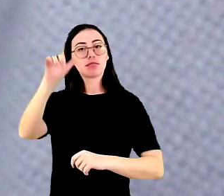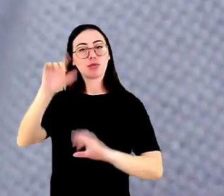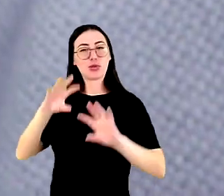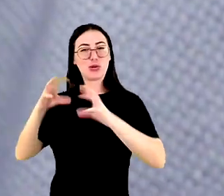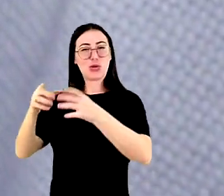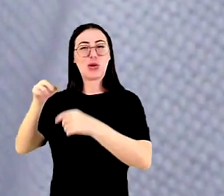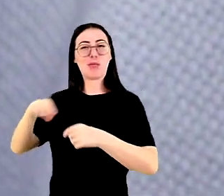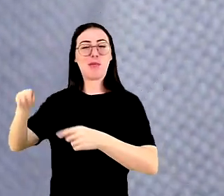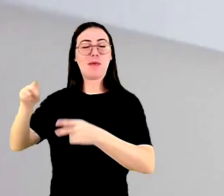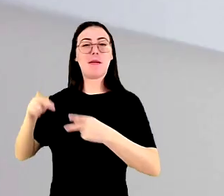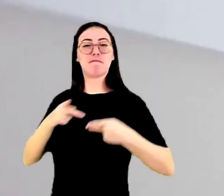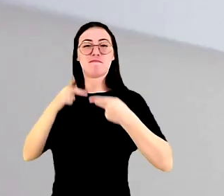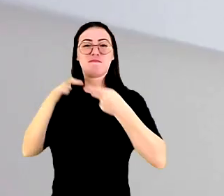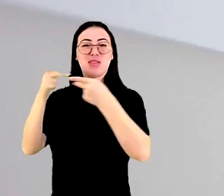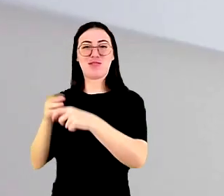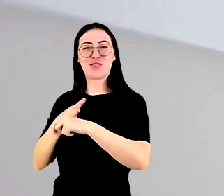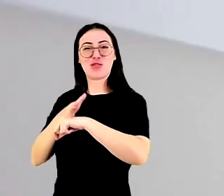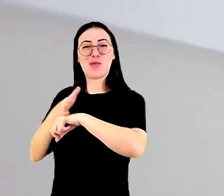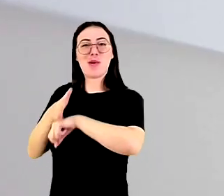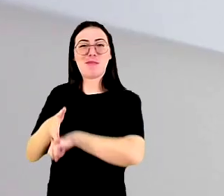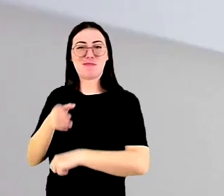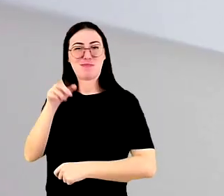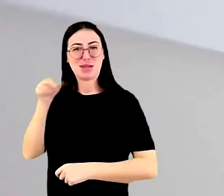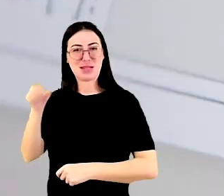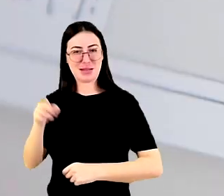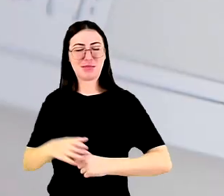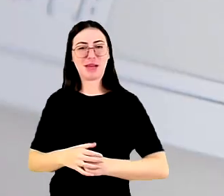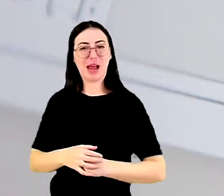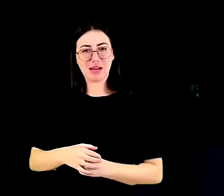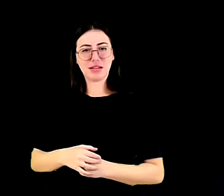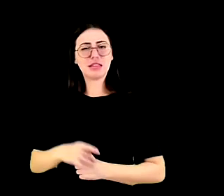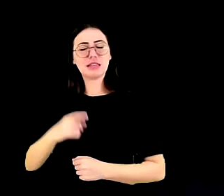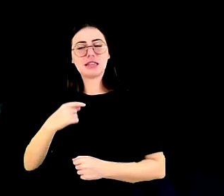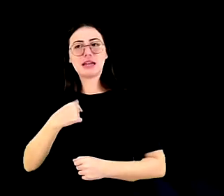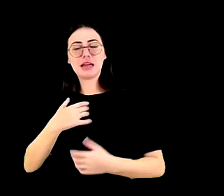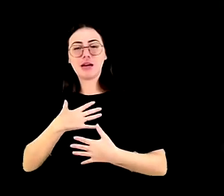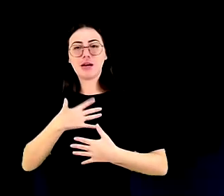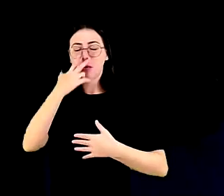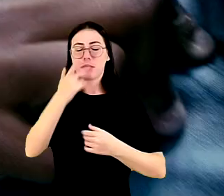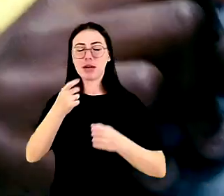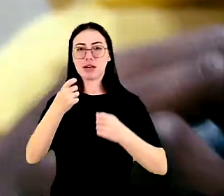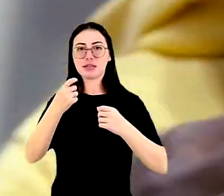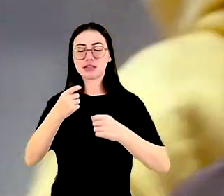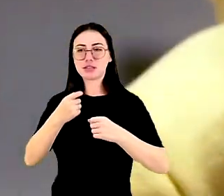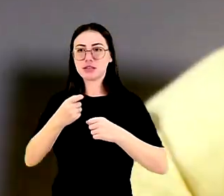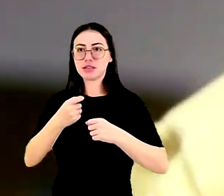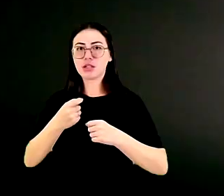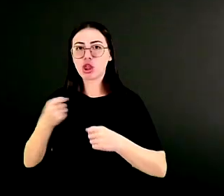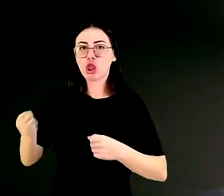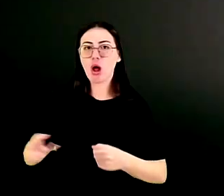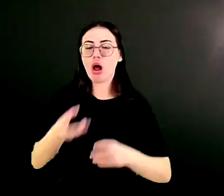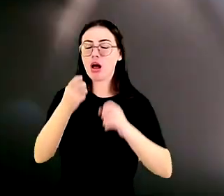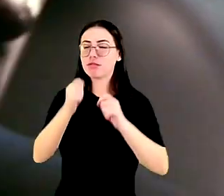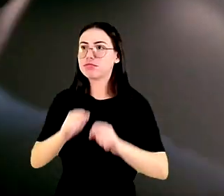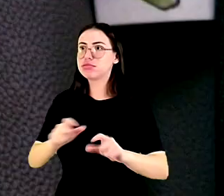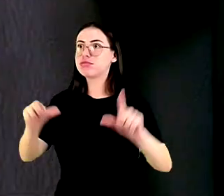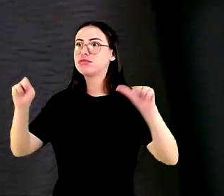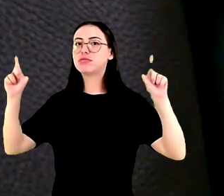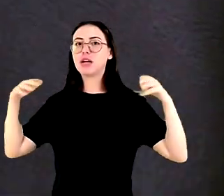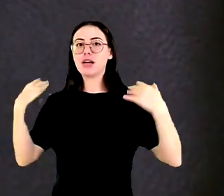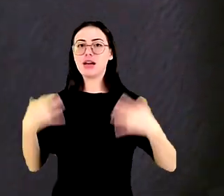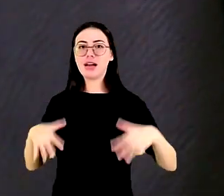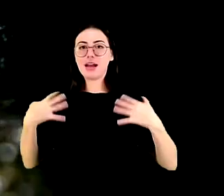que do lado de lá. Ali o mundo, sabe quando o mundo ganha cor? Então nessa hora ficou colorido.